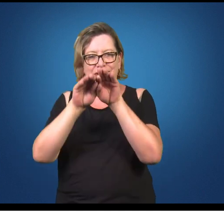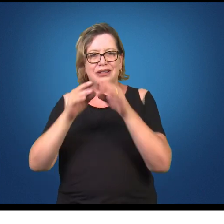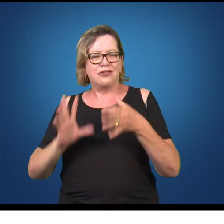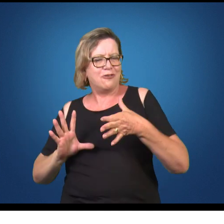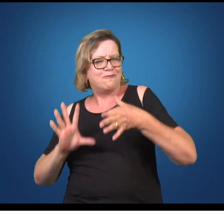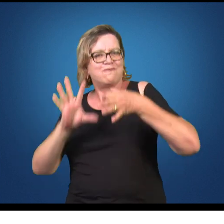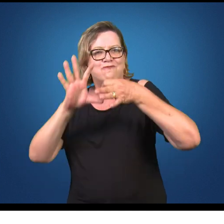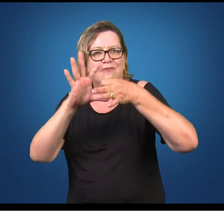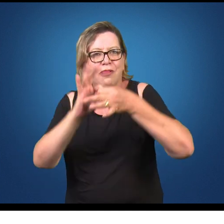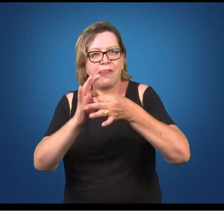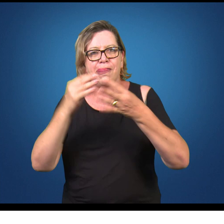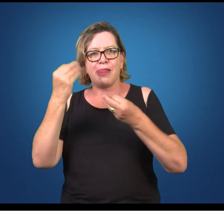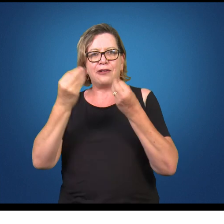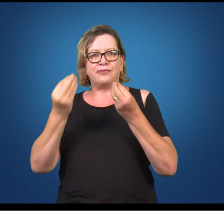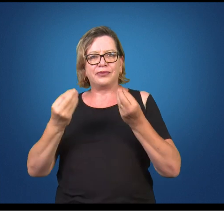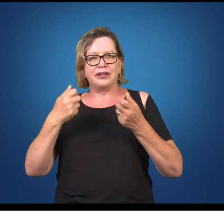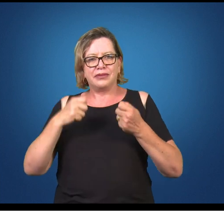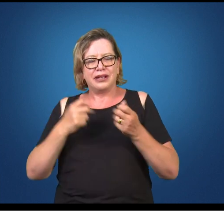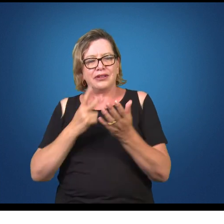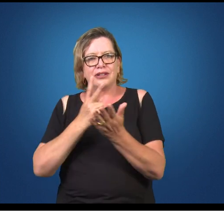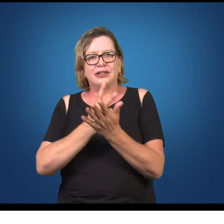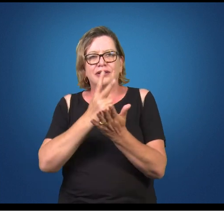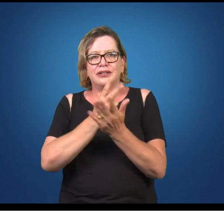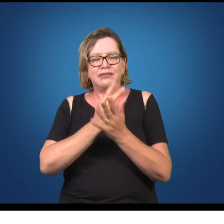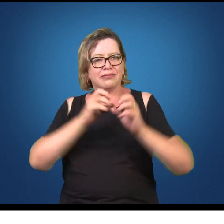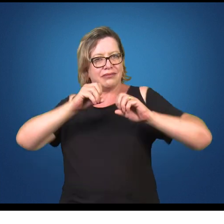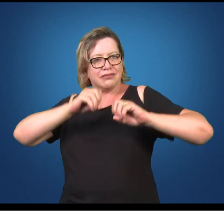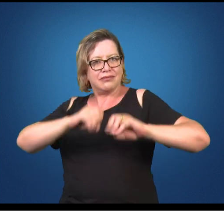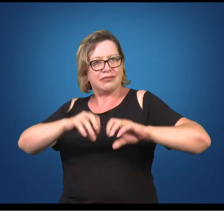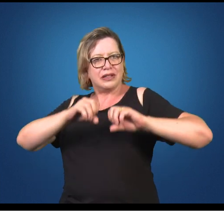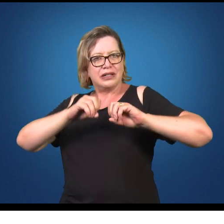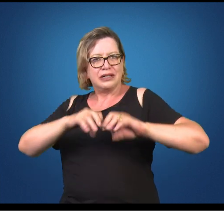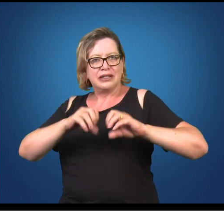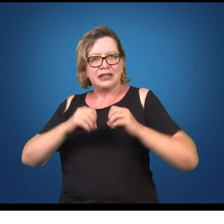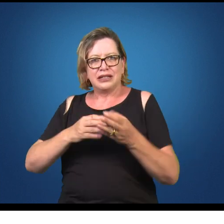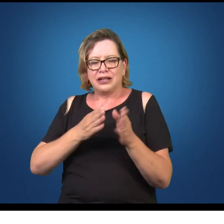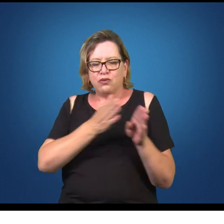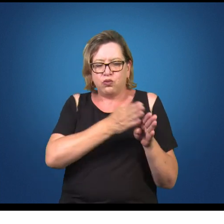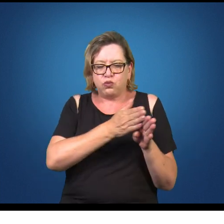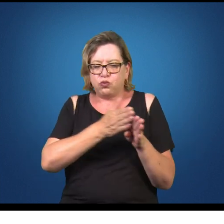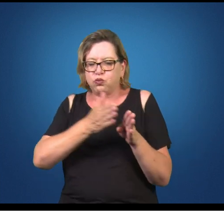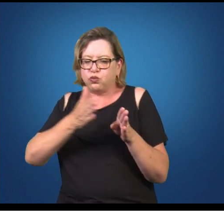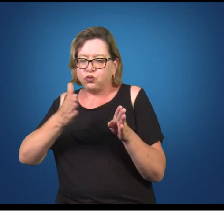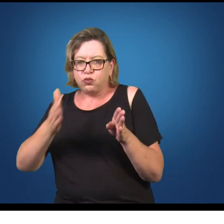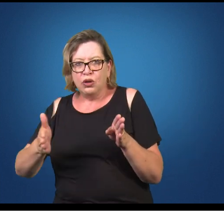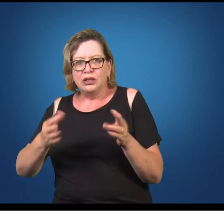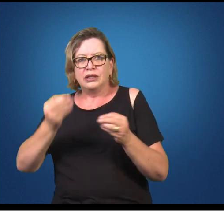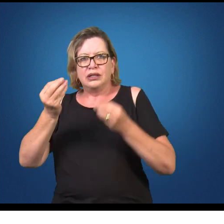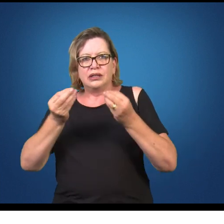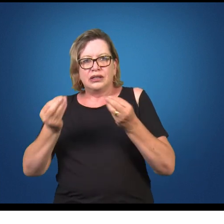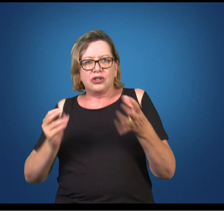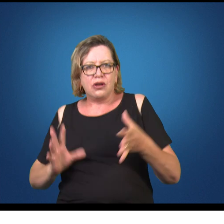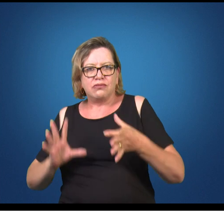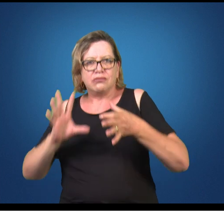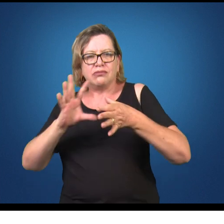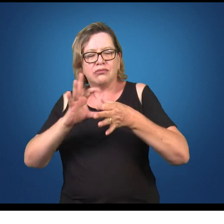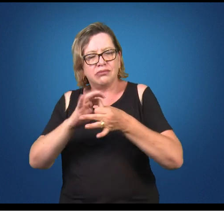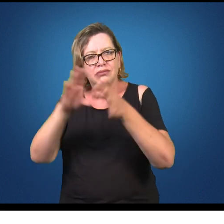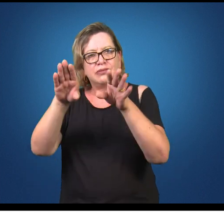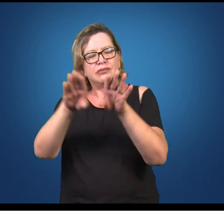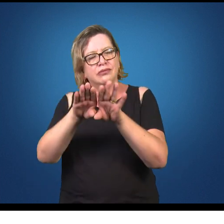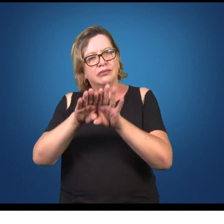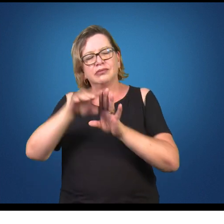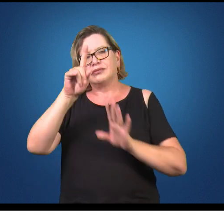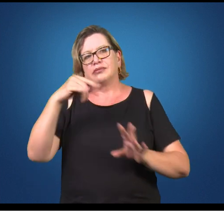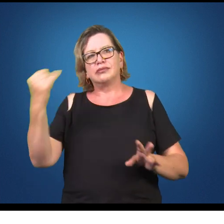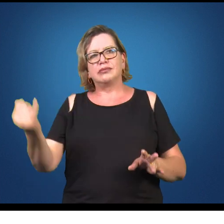se complementam e deveriam ser trabalhadas também, pelo menos em um período, de forma integrada também, eu